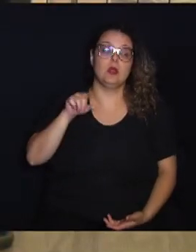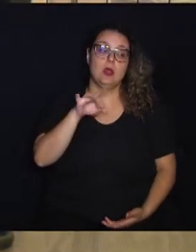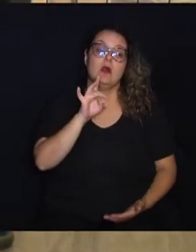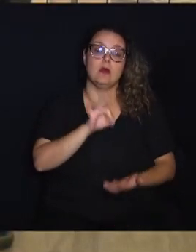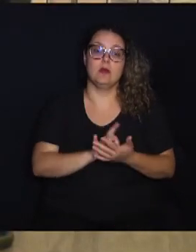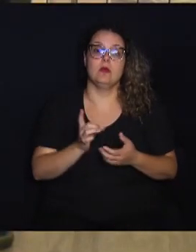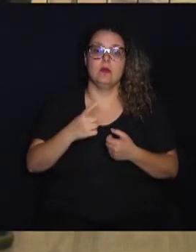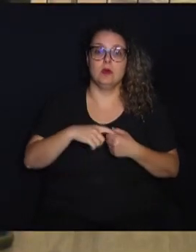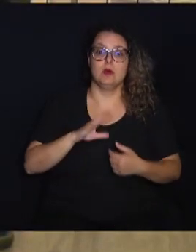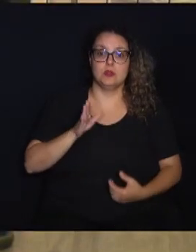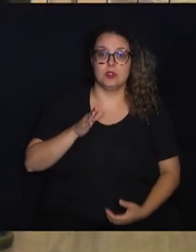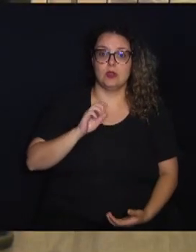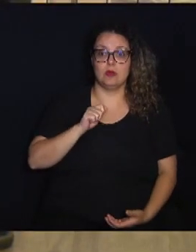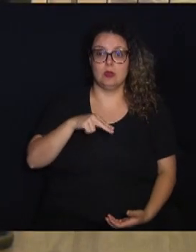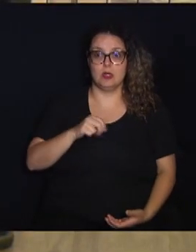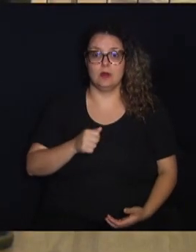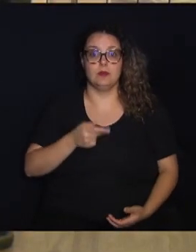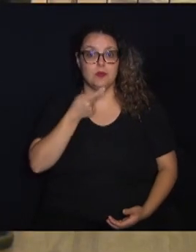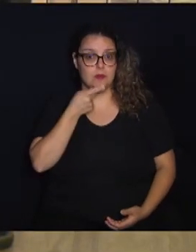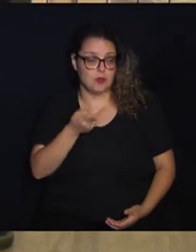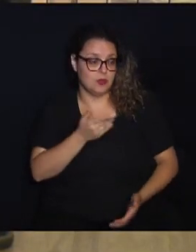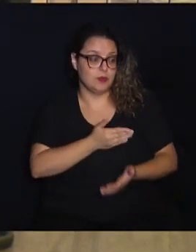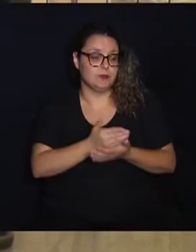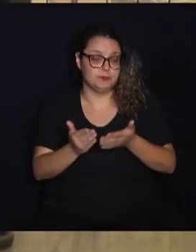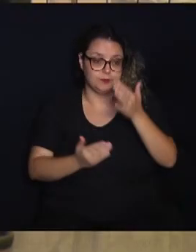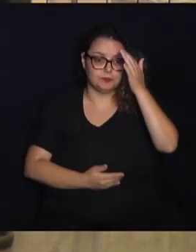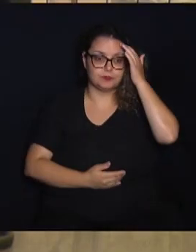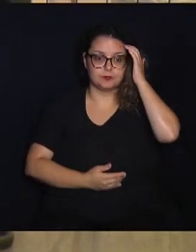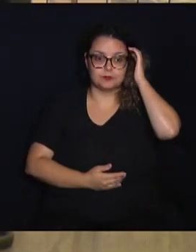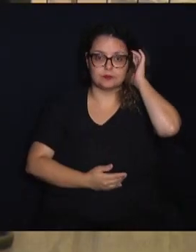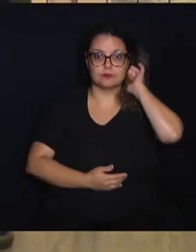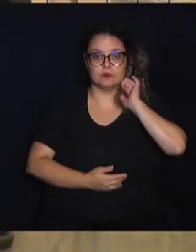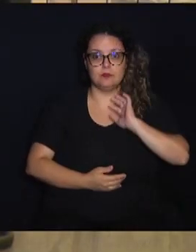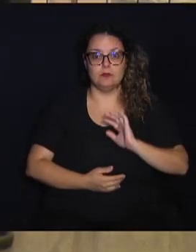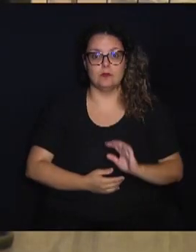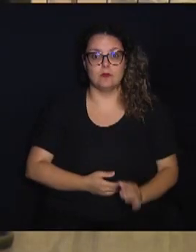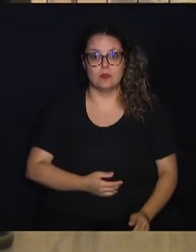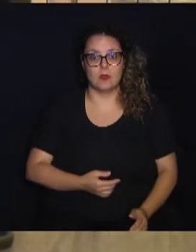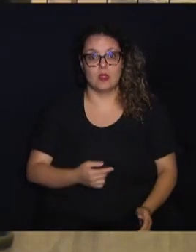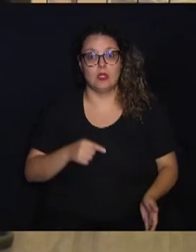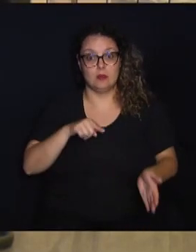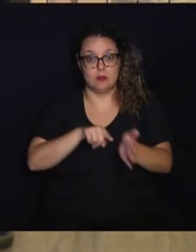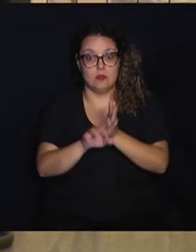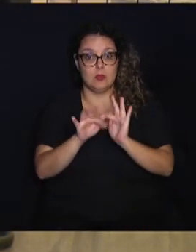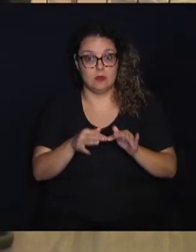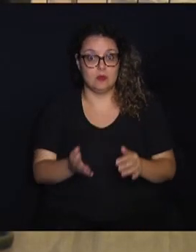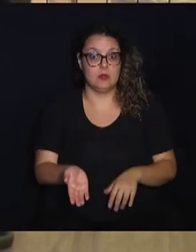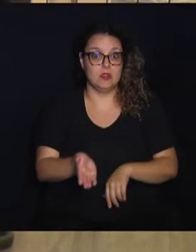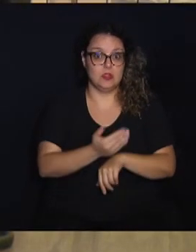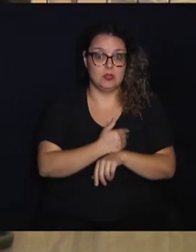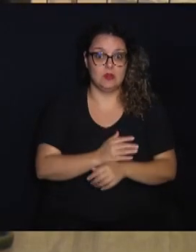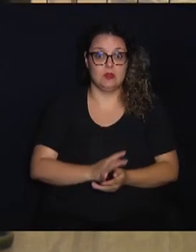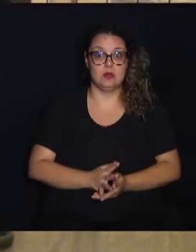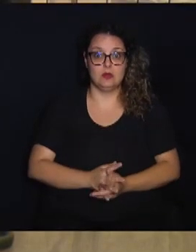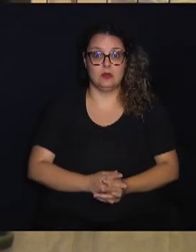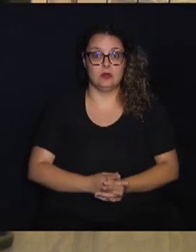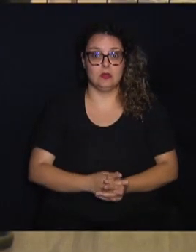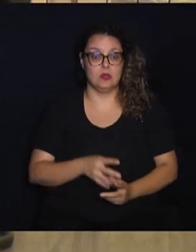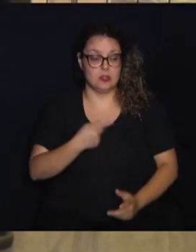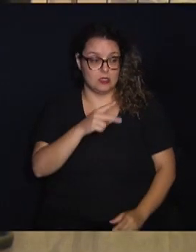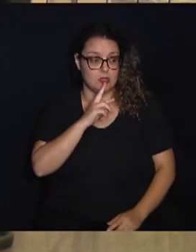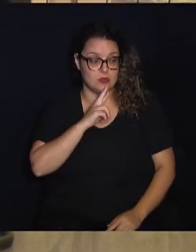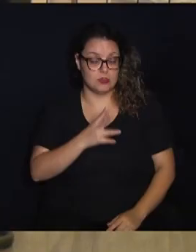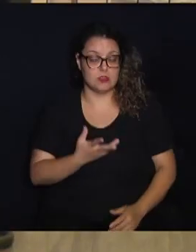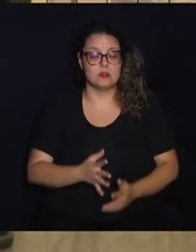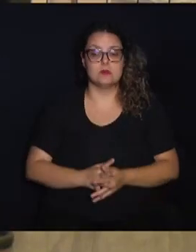Cláudia. Marcelo, você disse bem no comecinho, que na verdade essa é a minha pergunta final, mas eu já vou adiantar por conta da sua resposta, que